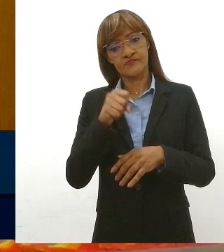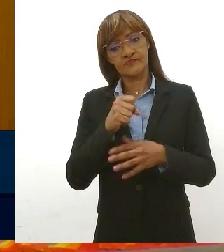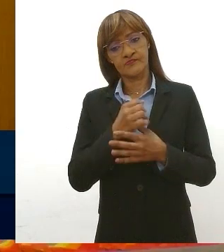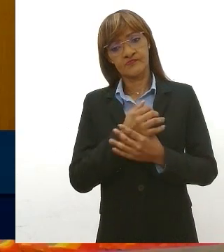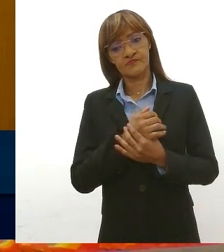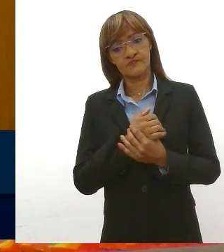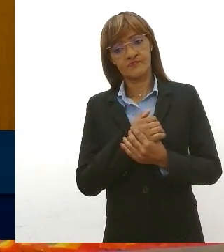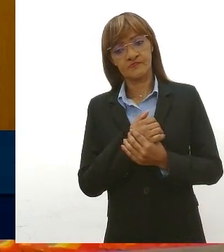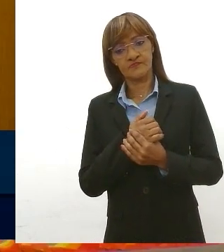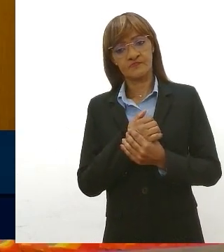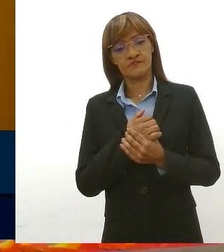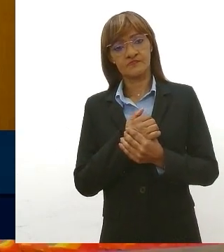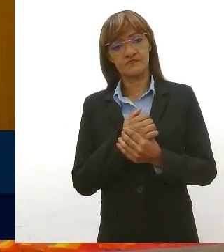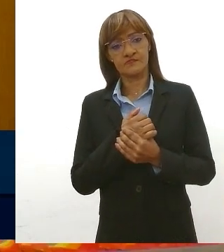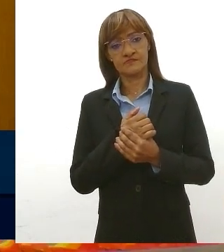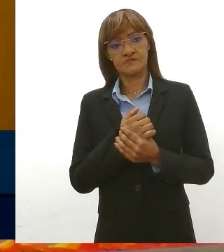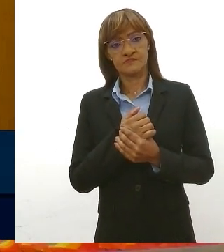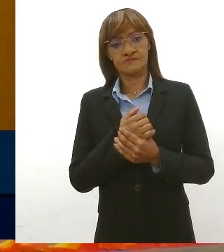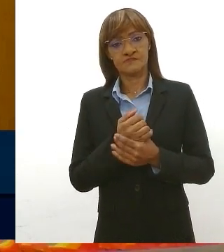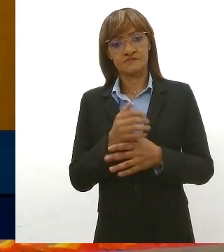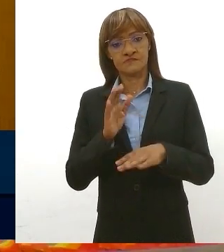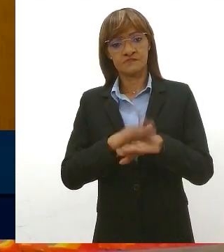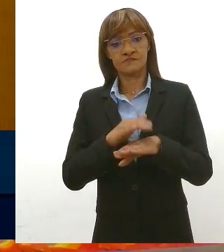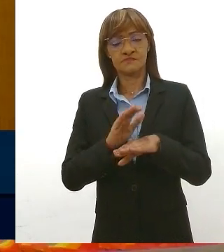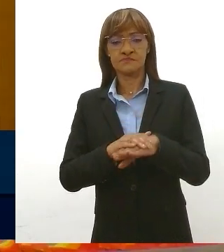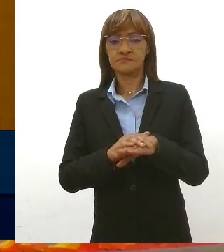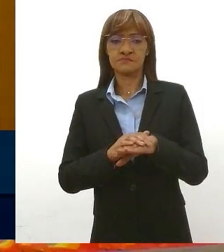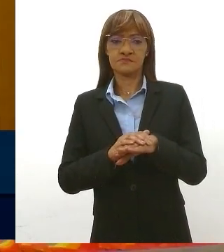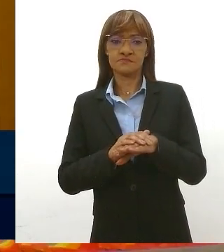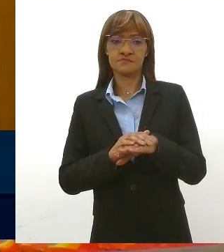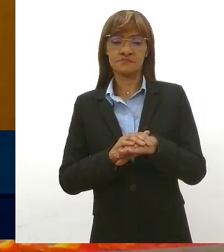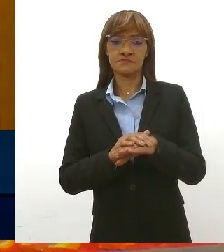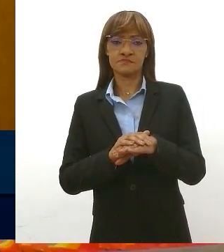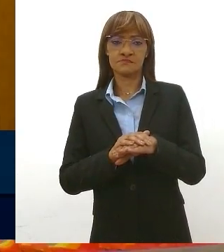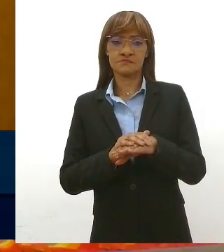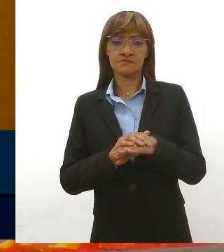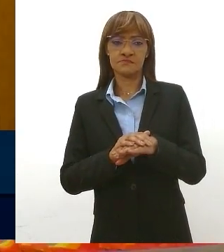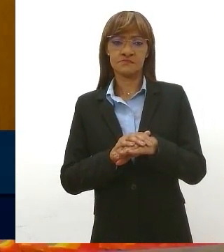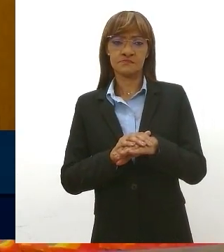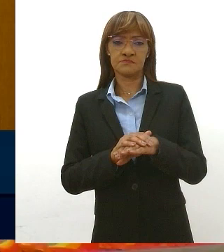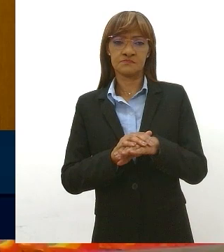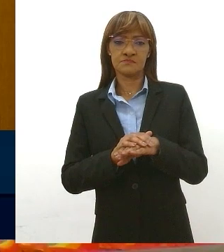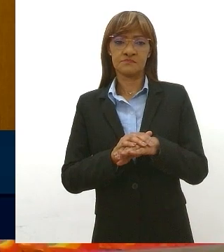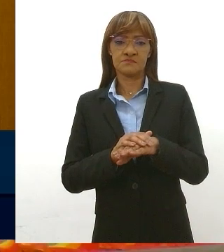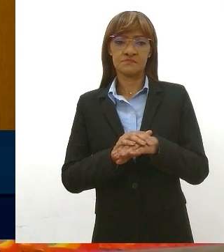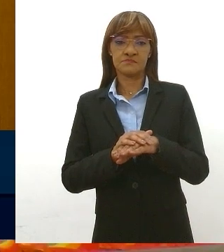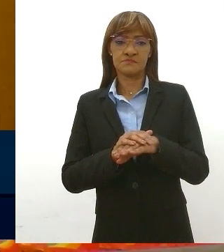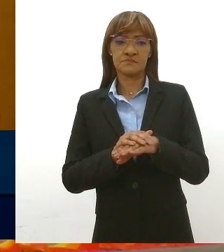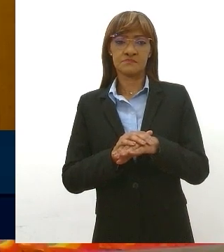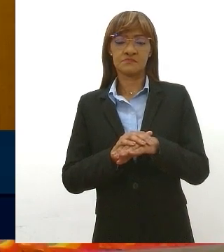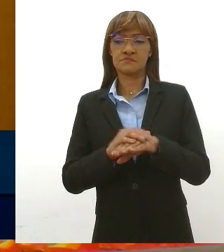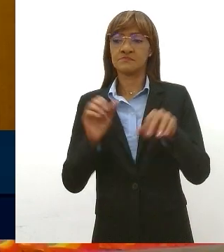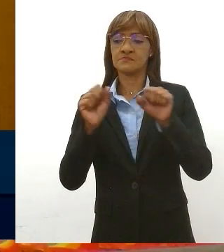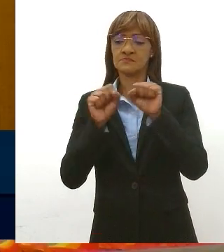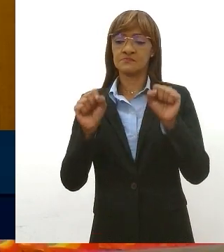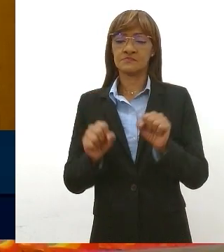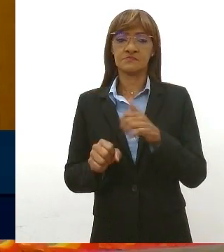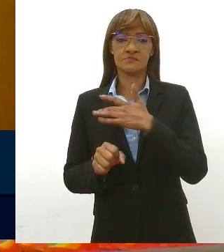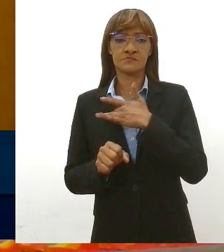privatizar e entregar, né, a saúde ao setor